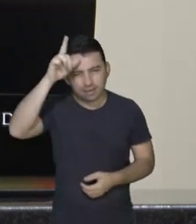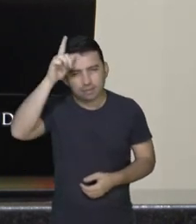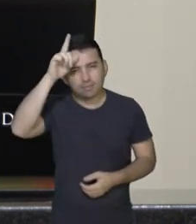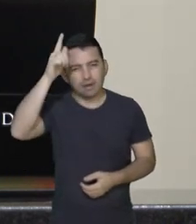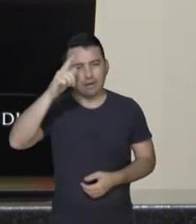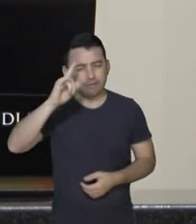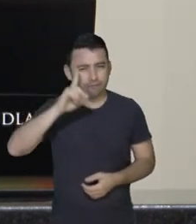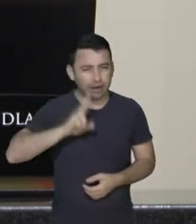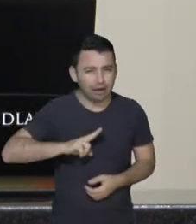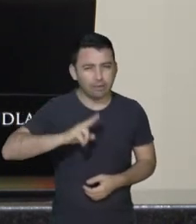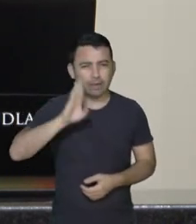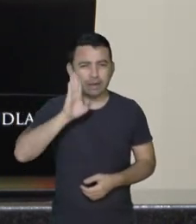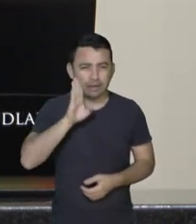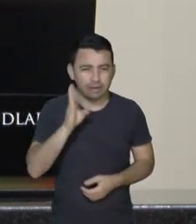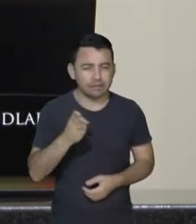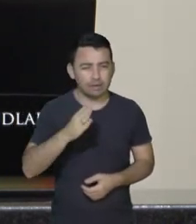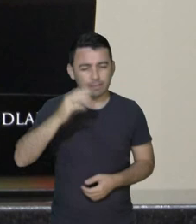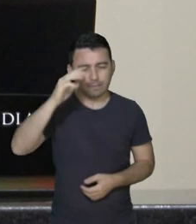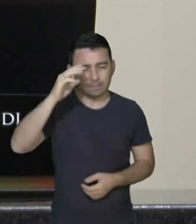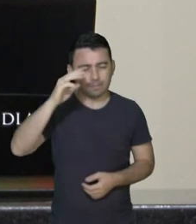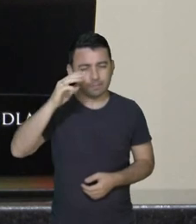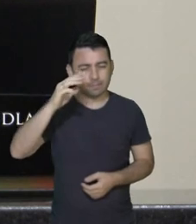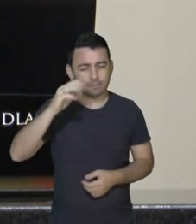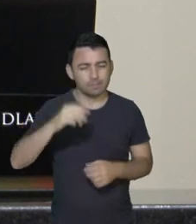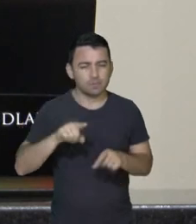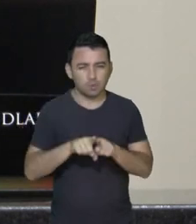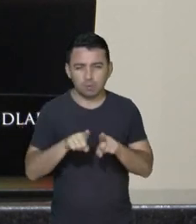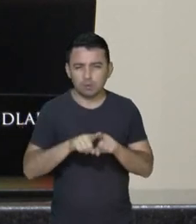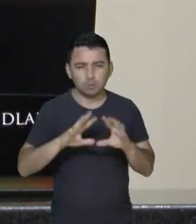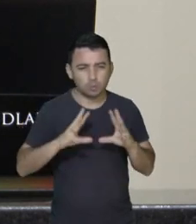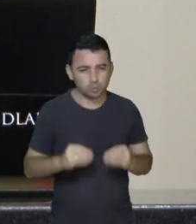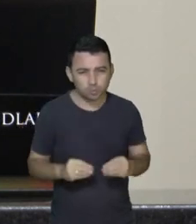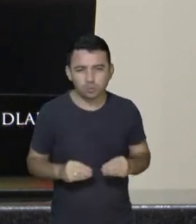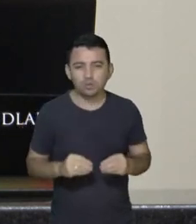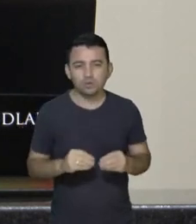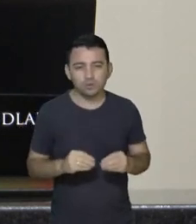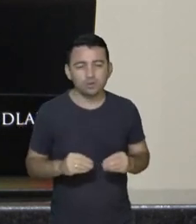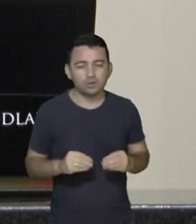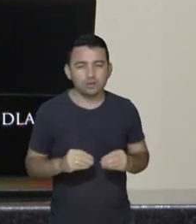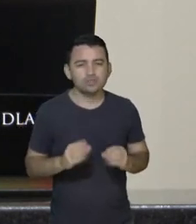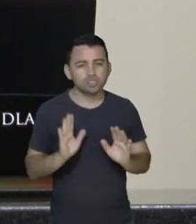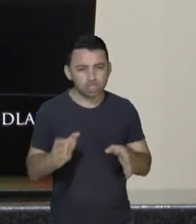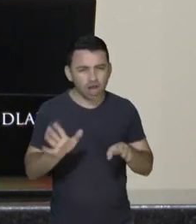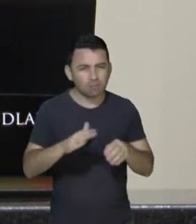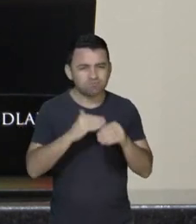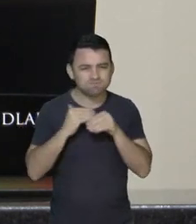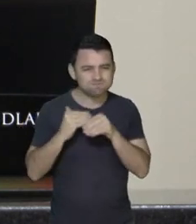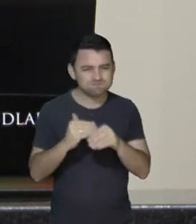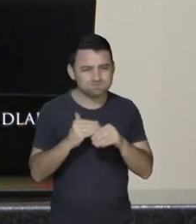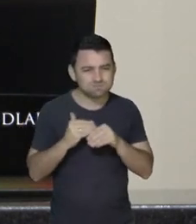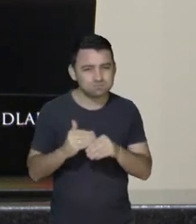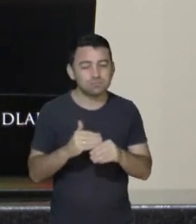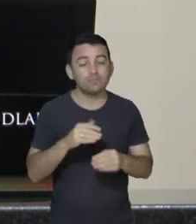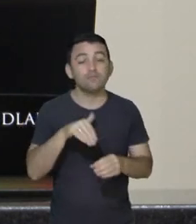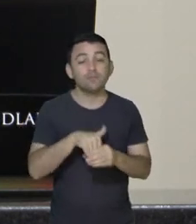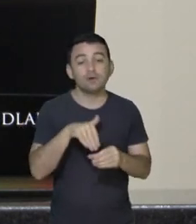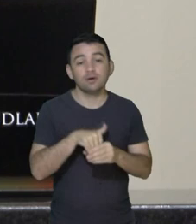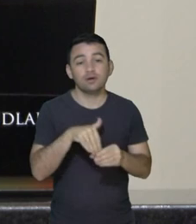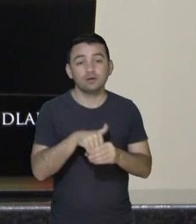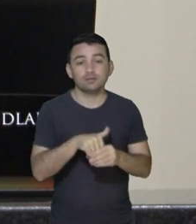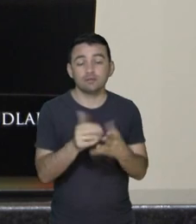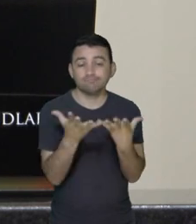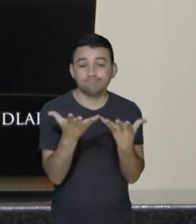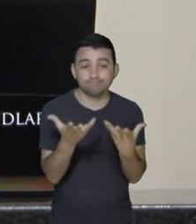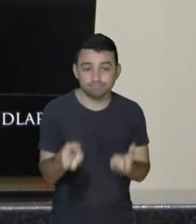Ivan, Berlanda e Márcio, ficou decidido, a unanimidade, votar